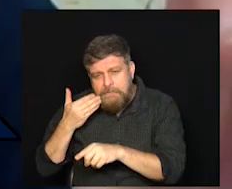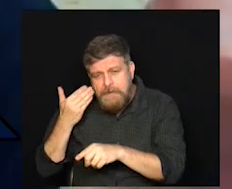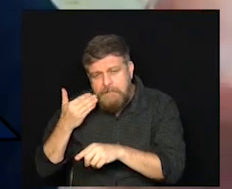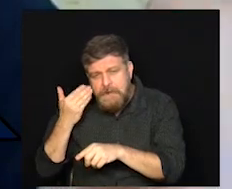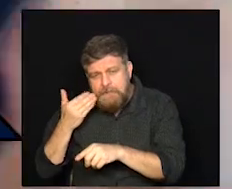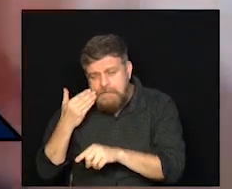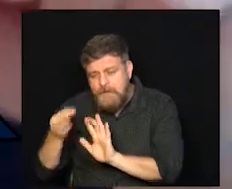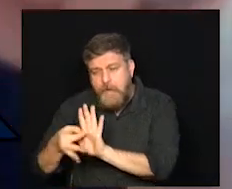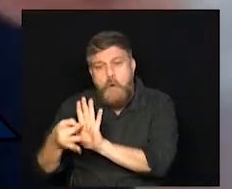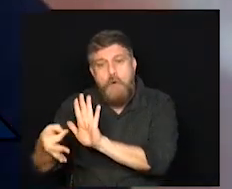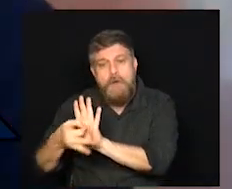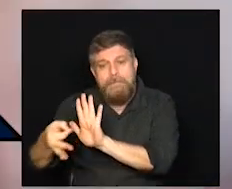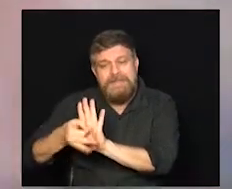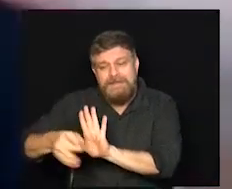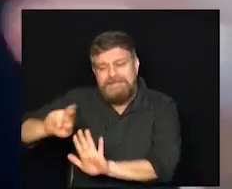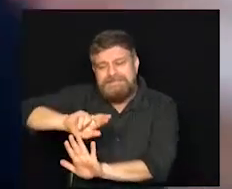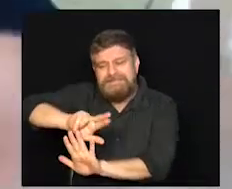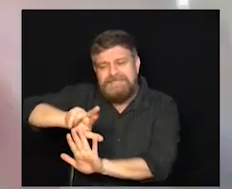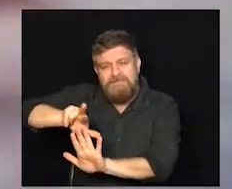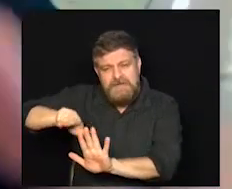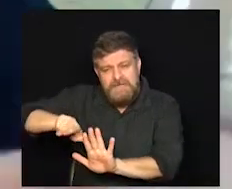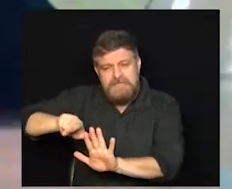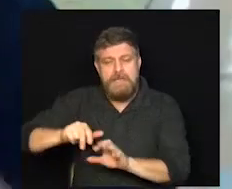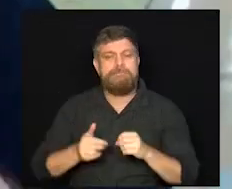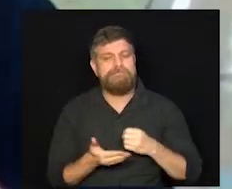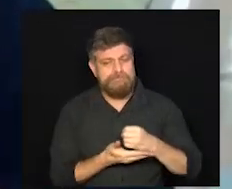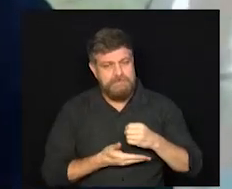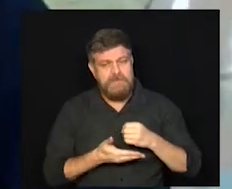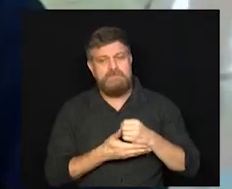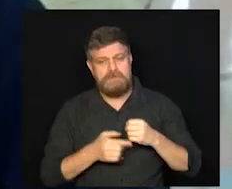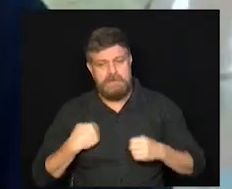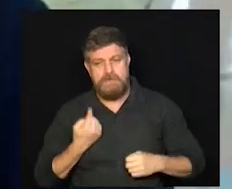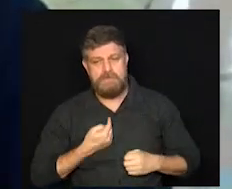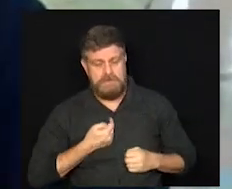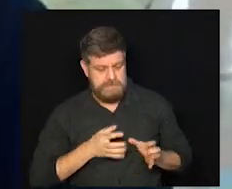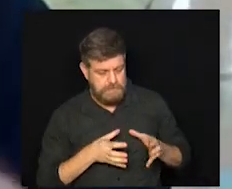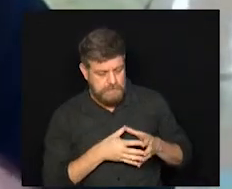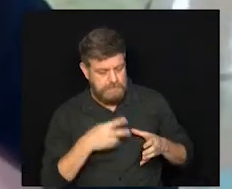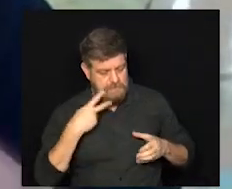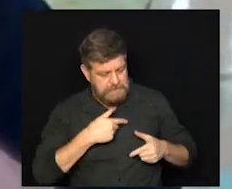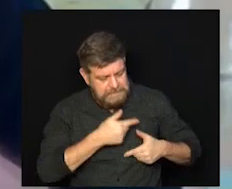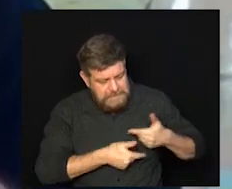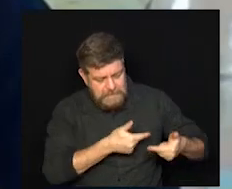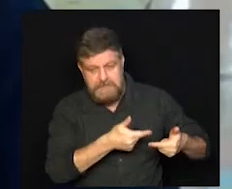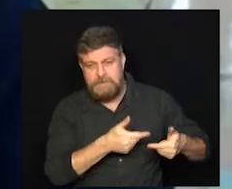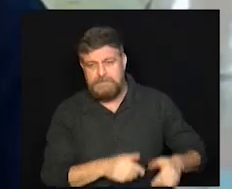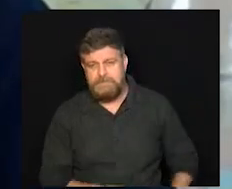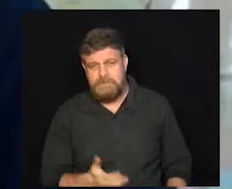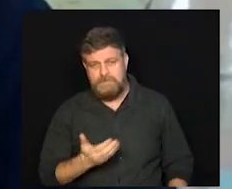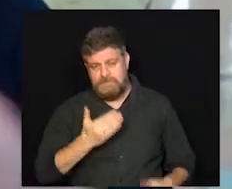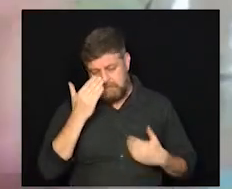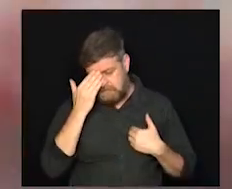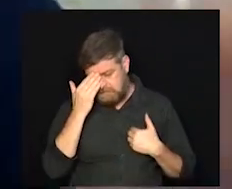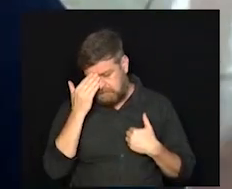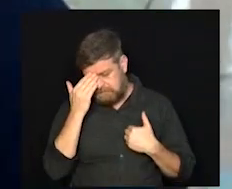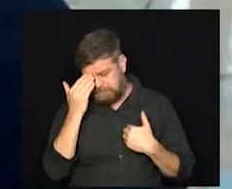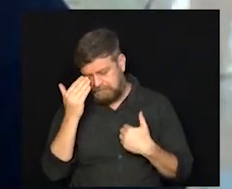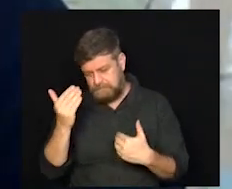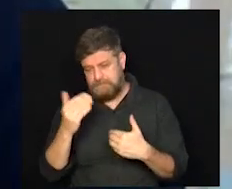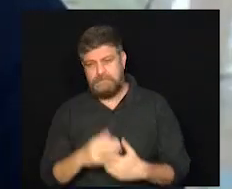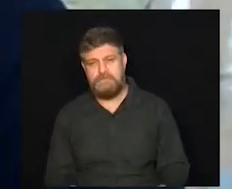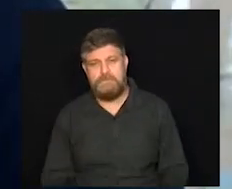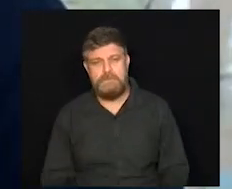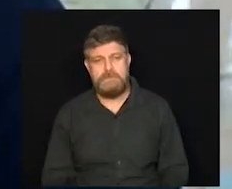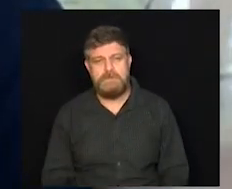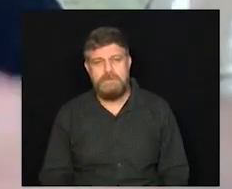de referência, é fundamental aqui para o trabalho da nossa comissão. Então, gostaria de agradecer a presença. Para que não